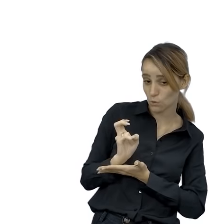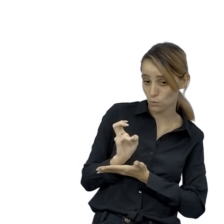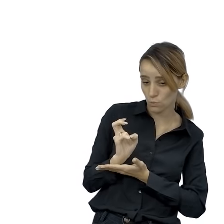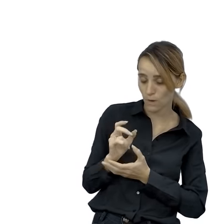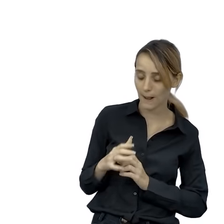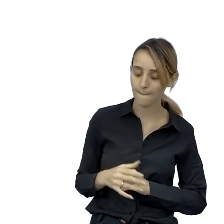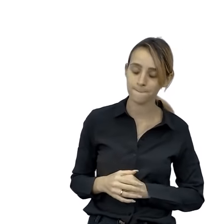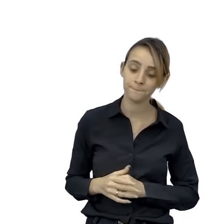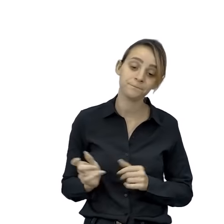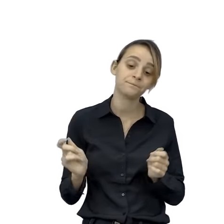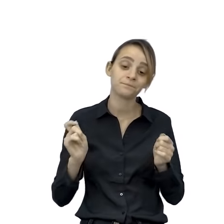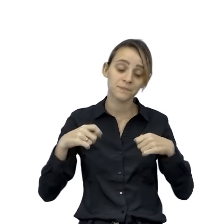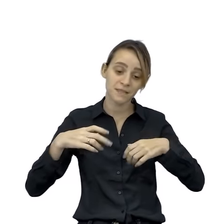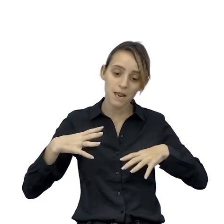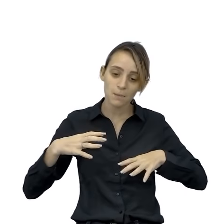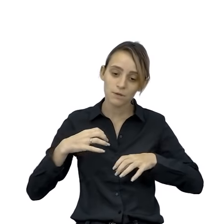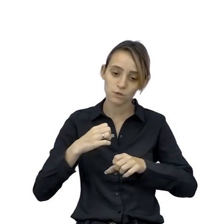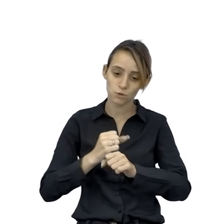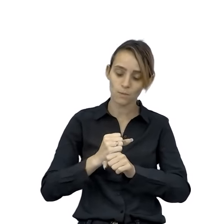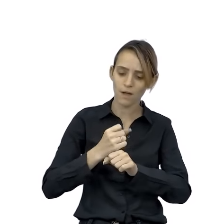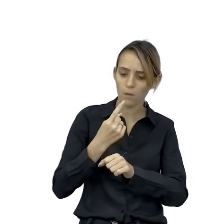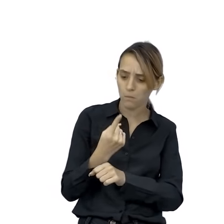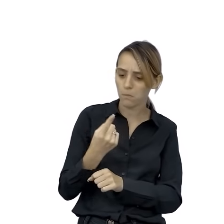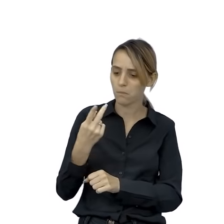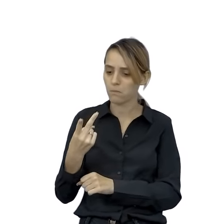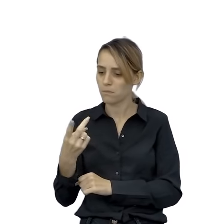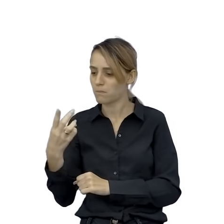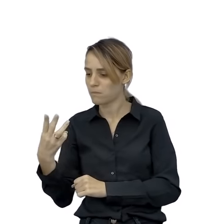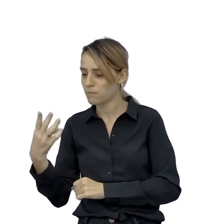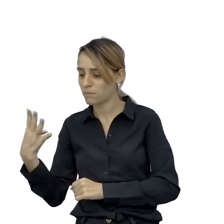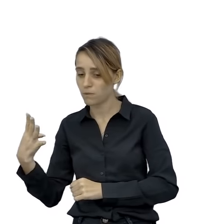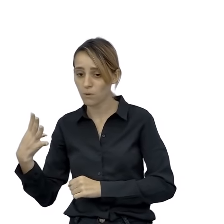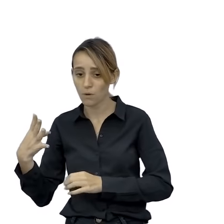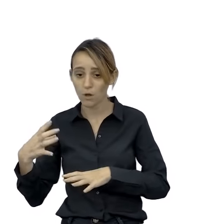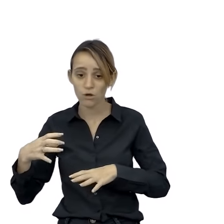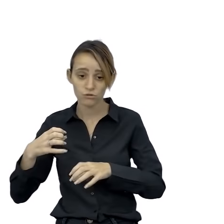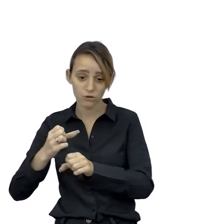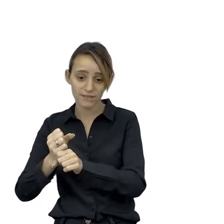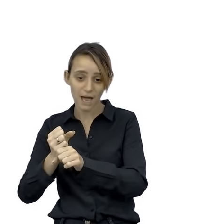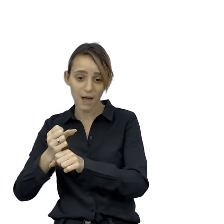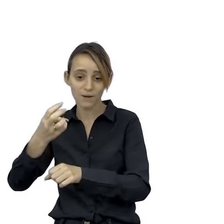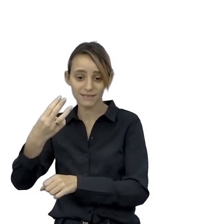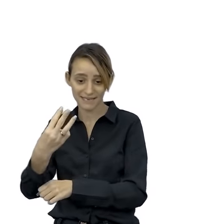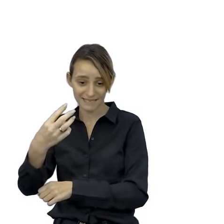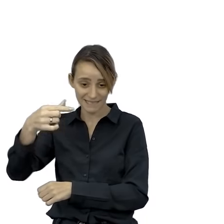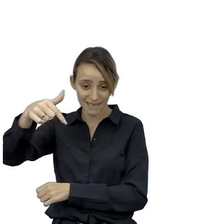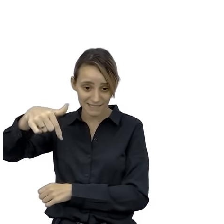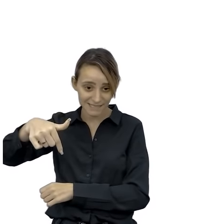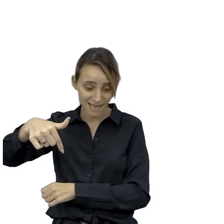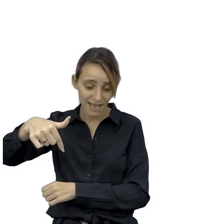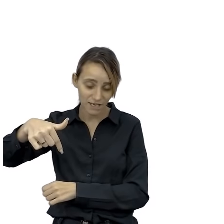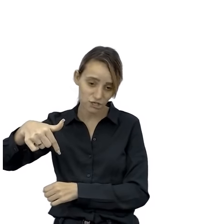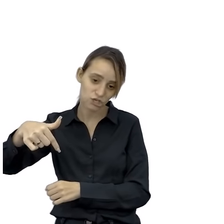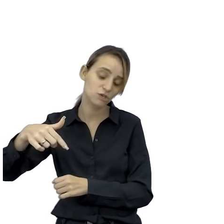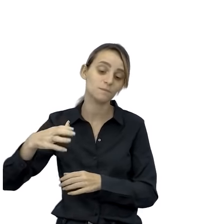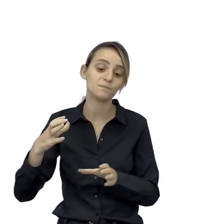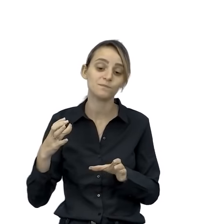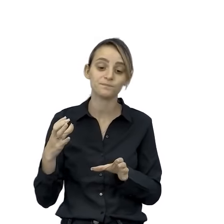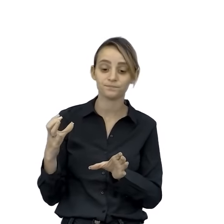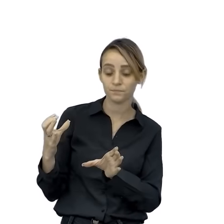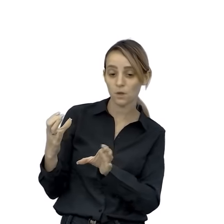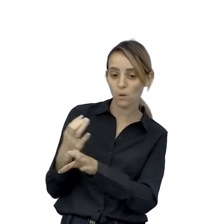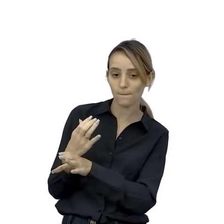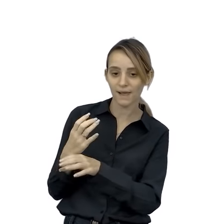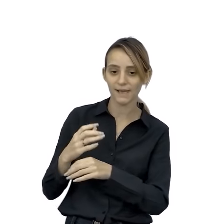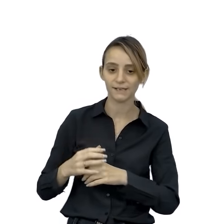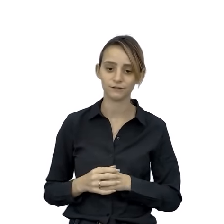contagem, somando de um em um, até chegar no valor de 37, né, porque são 5 contagens, eu vou contando, né,